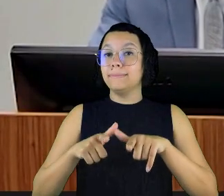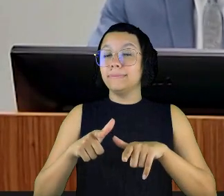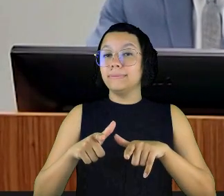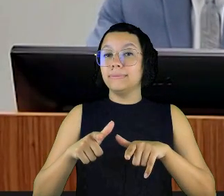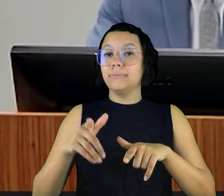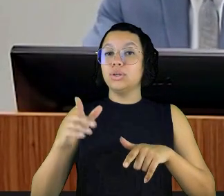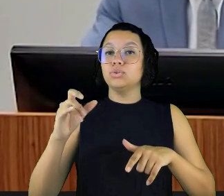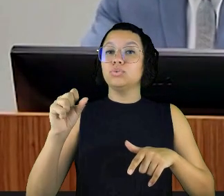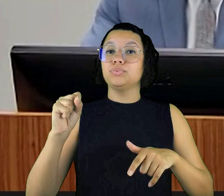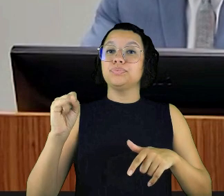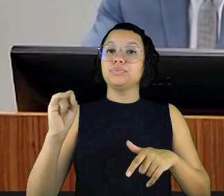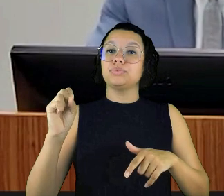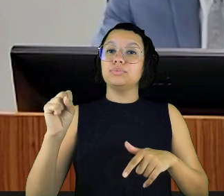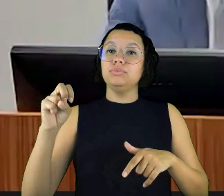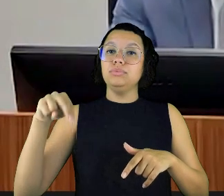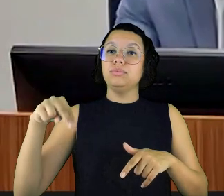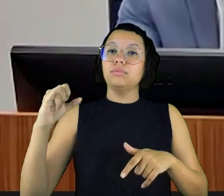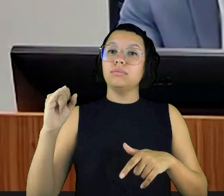é julgada